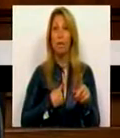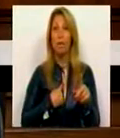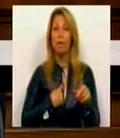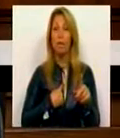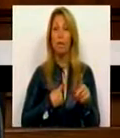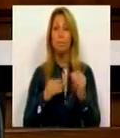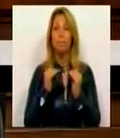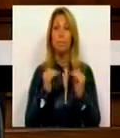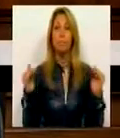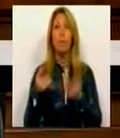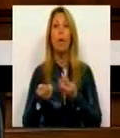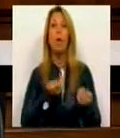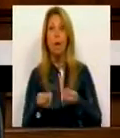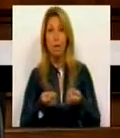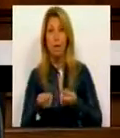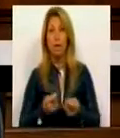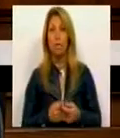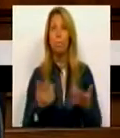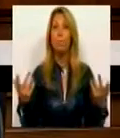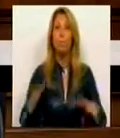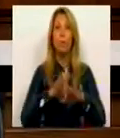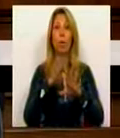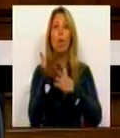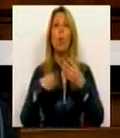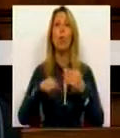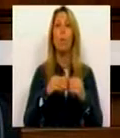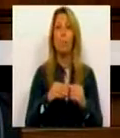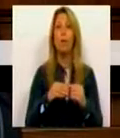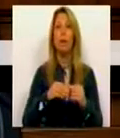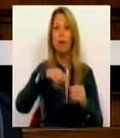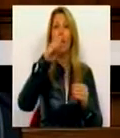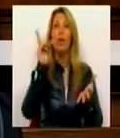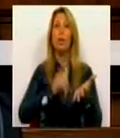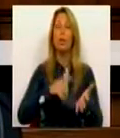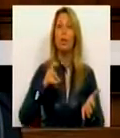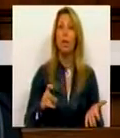a nível de organização. Quanto à complementariedade Estados